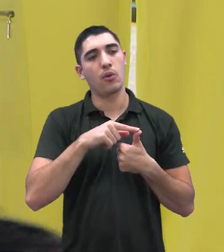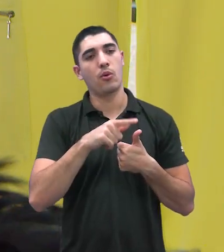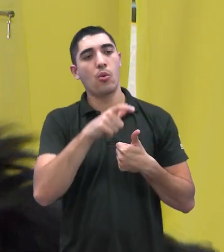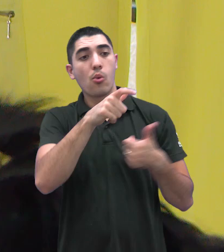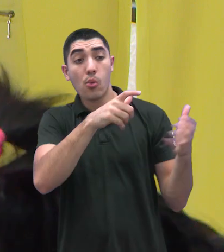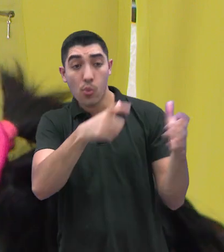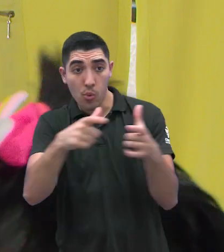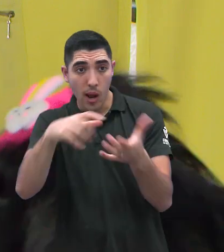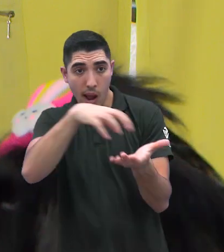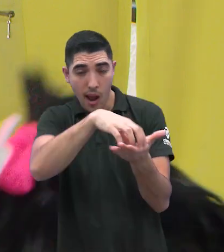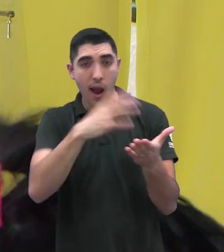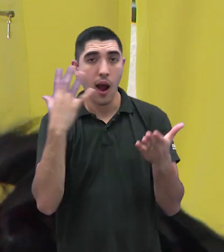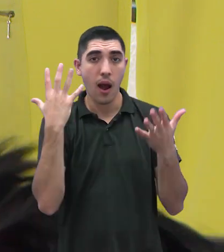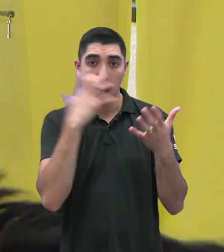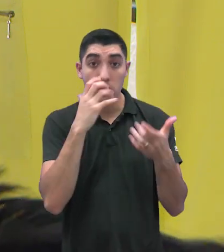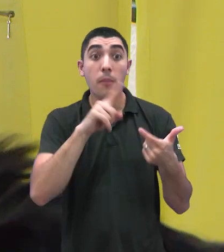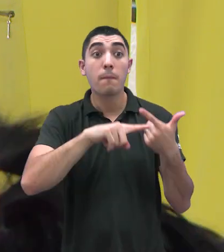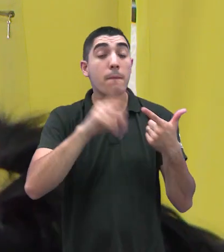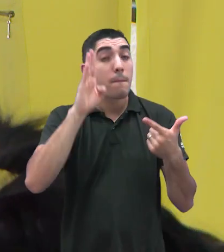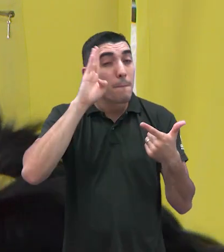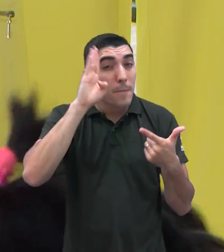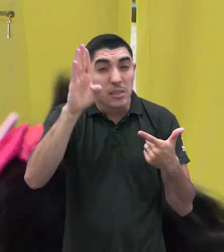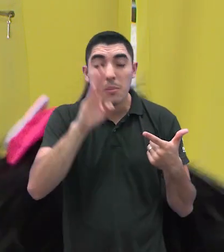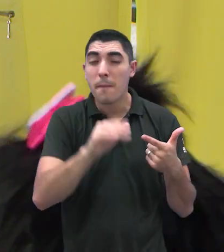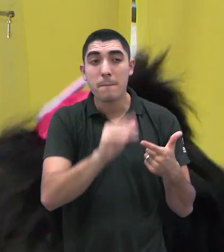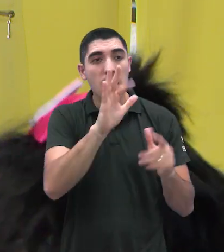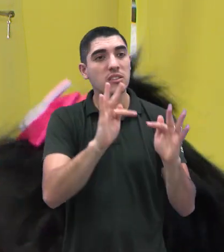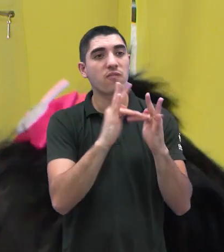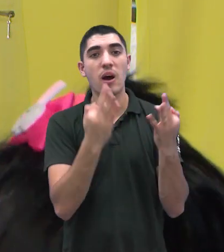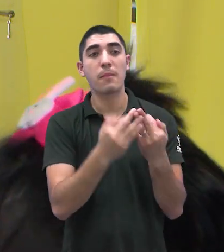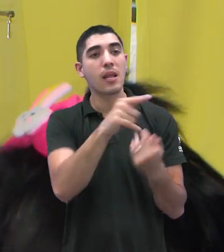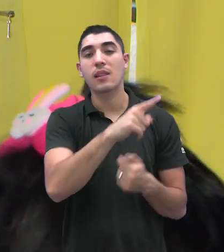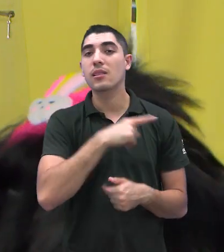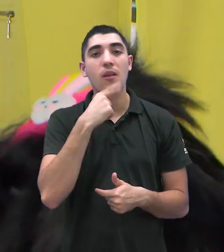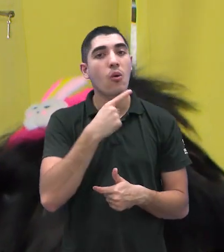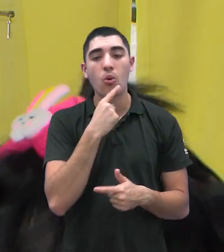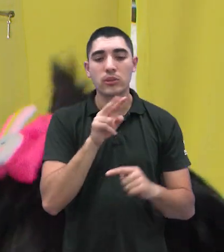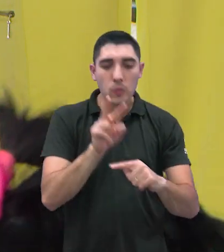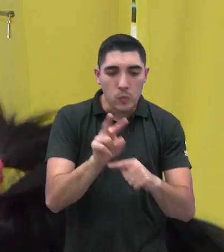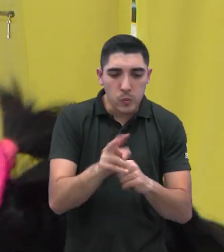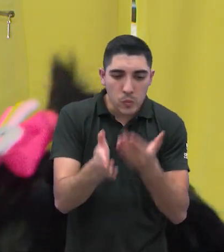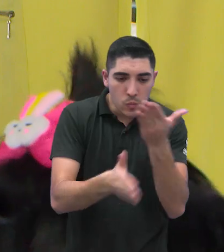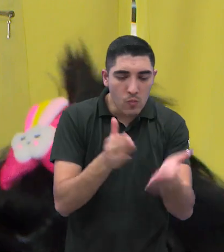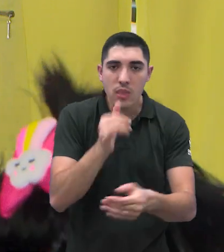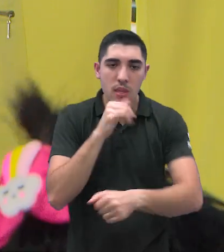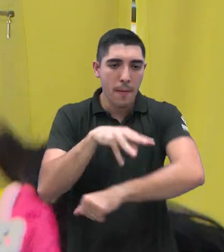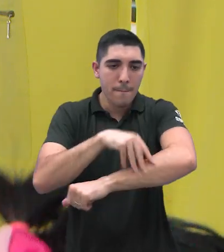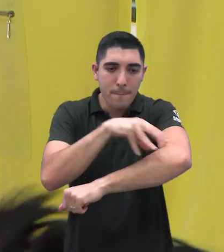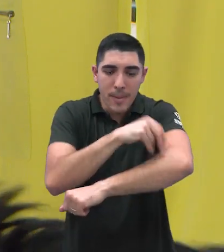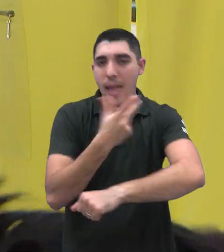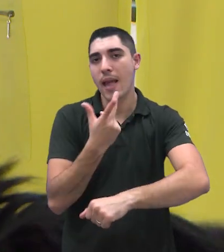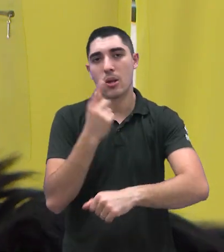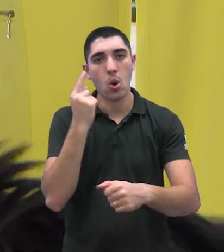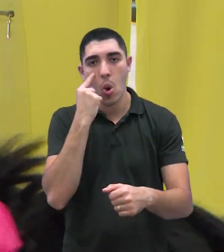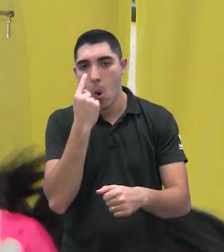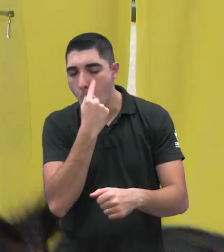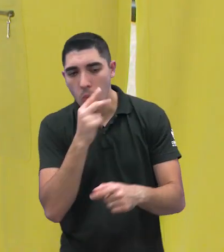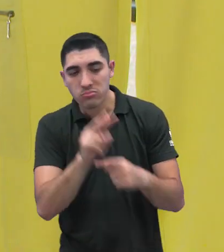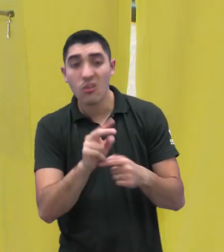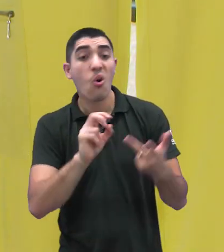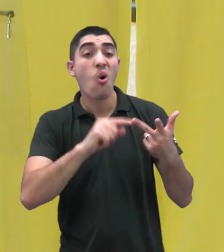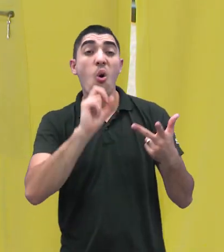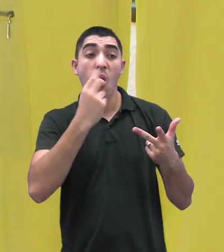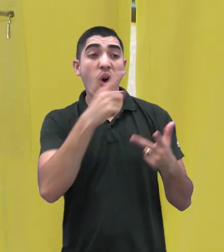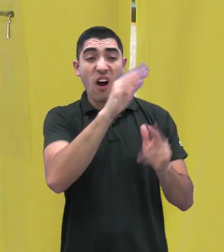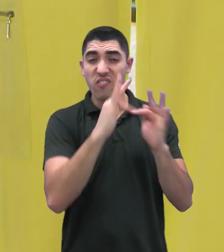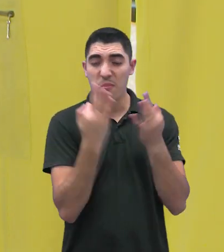canil. Mas a gente resgata muito mais de famílias. Olha só. Que não tem condições de tratar a pele, o olho, ou que não